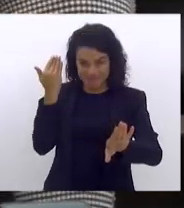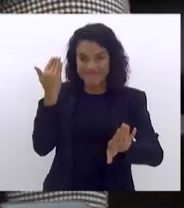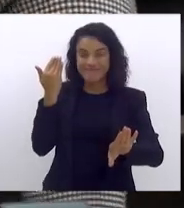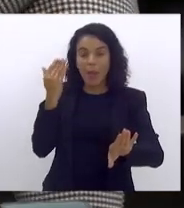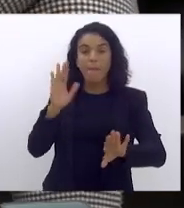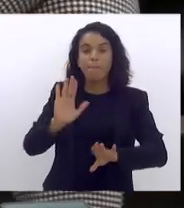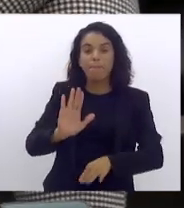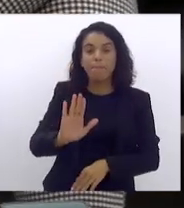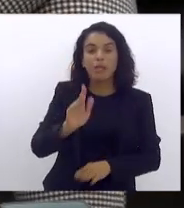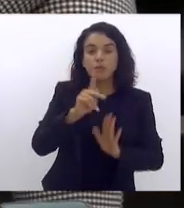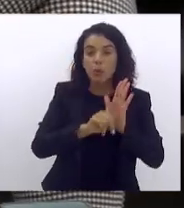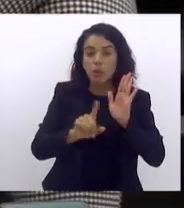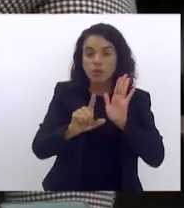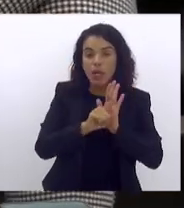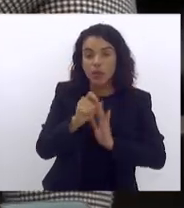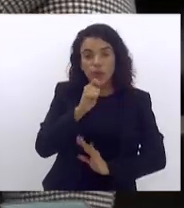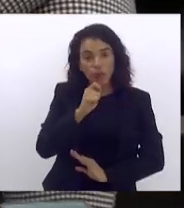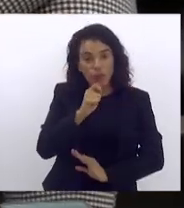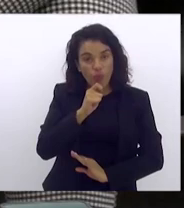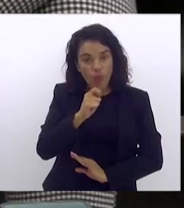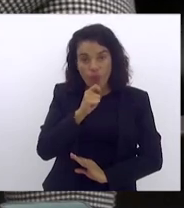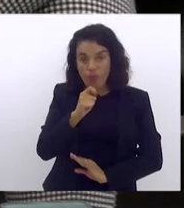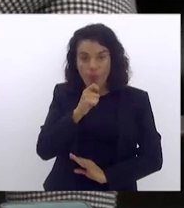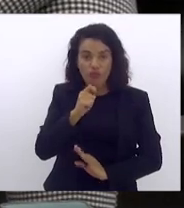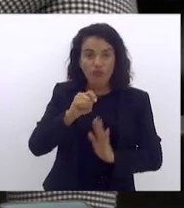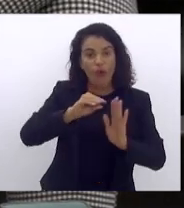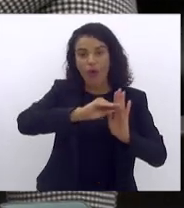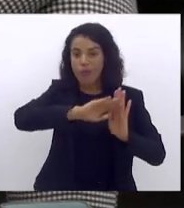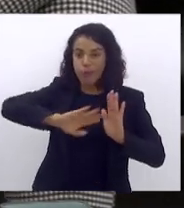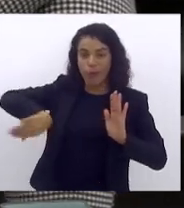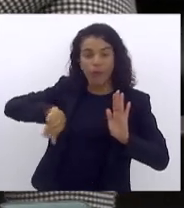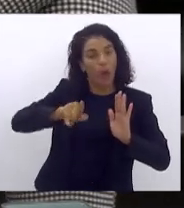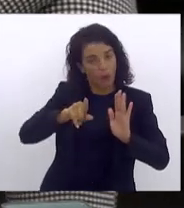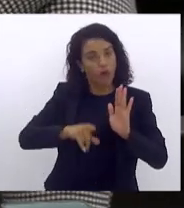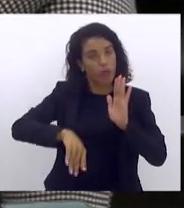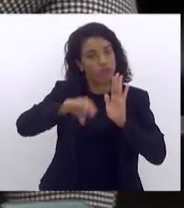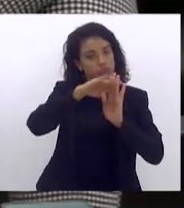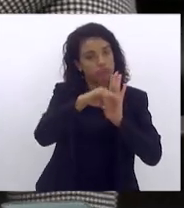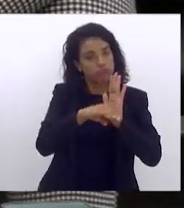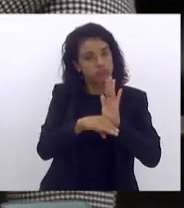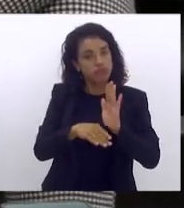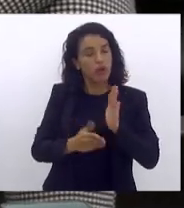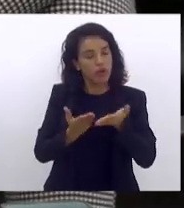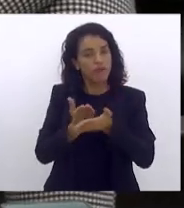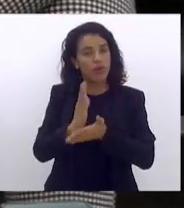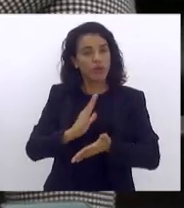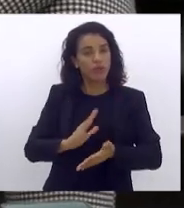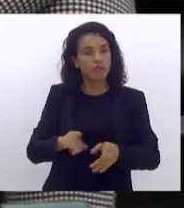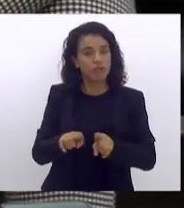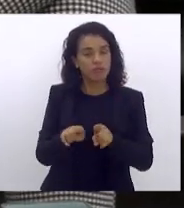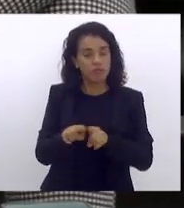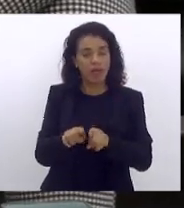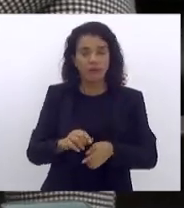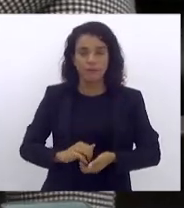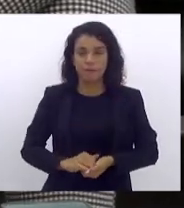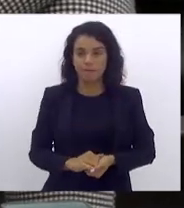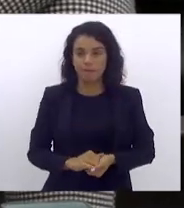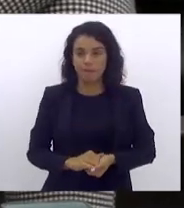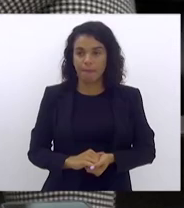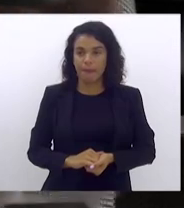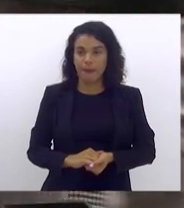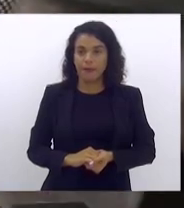nem por isso o meu projeto deixou de ser votado nessa casa, de ser lido, de ser apresentado, né? Ou